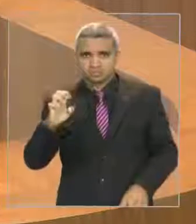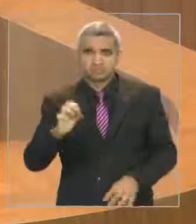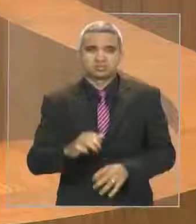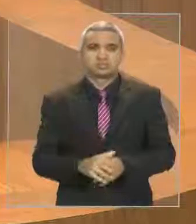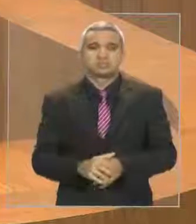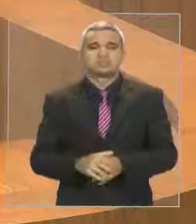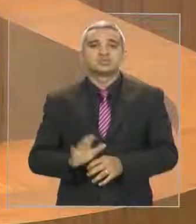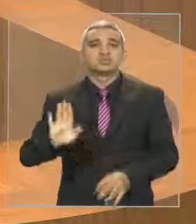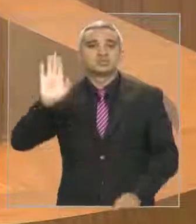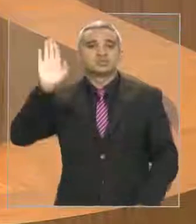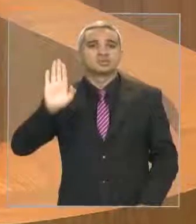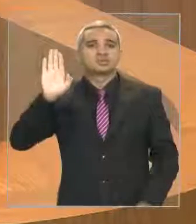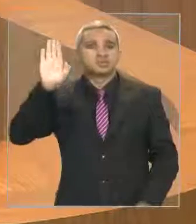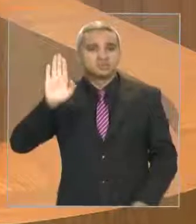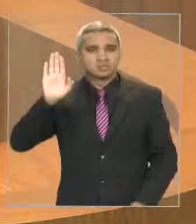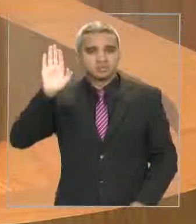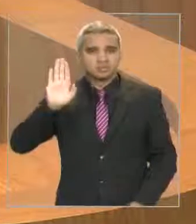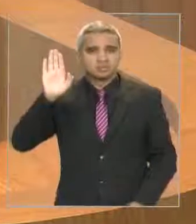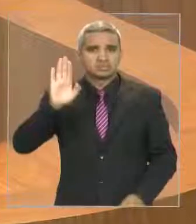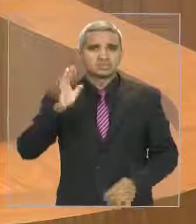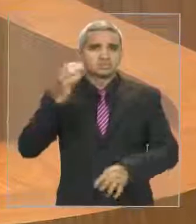Reforçou durante a campanha em